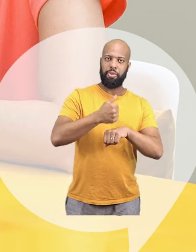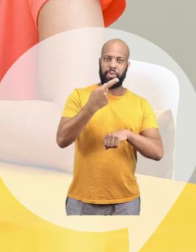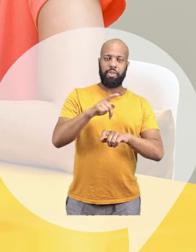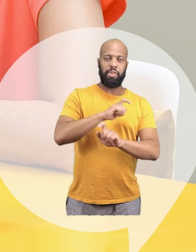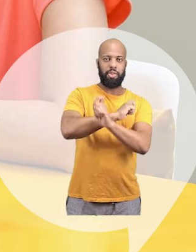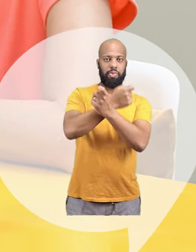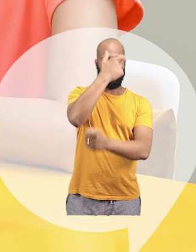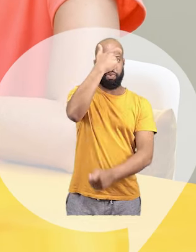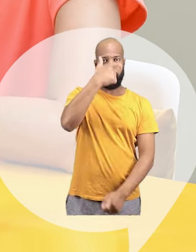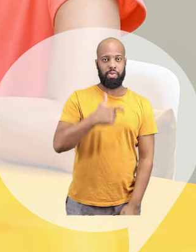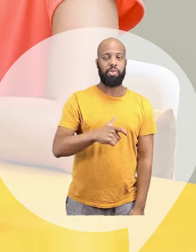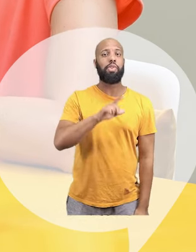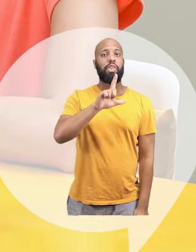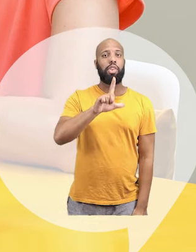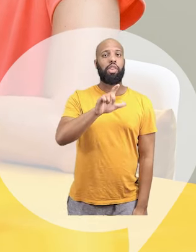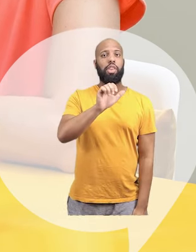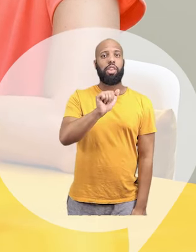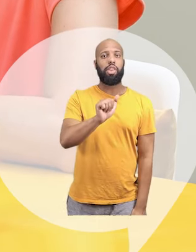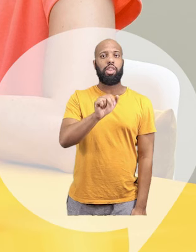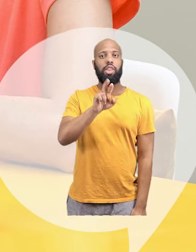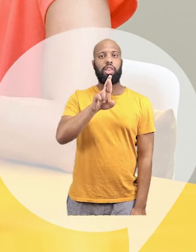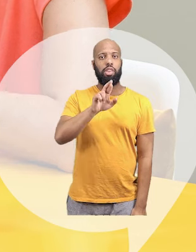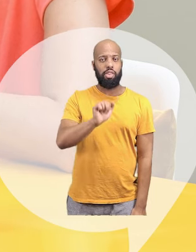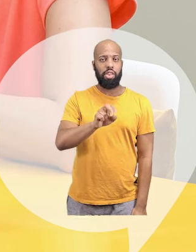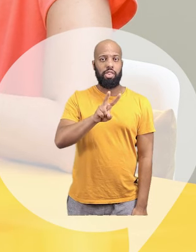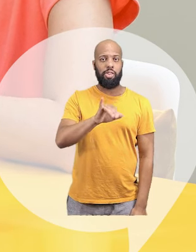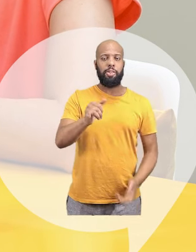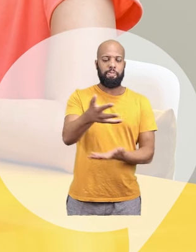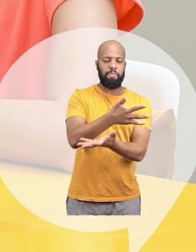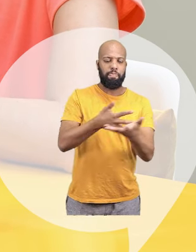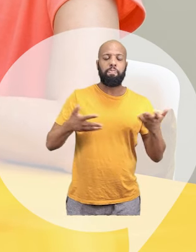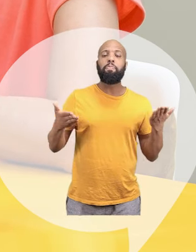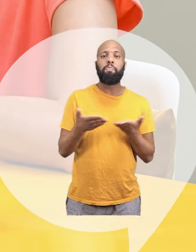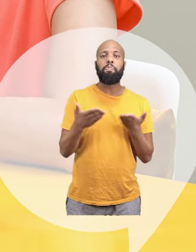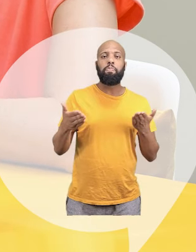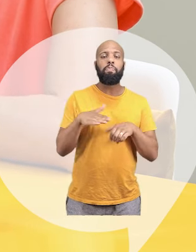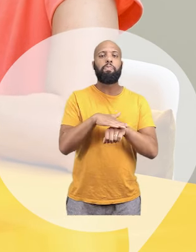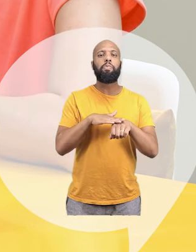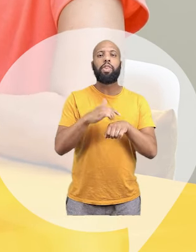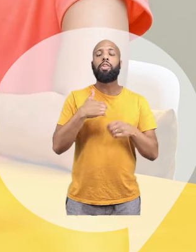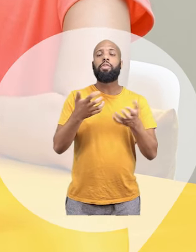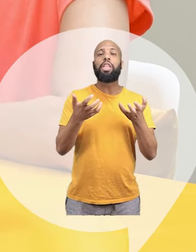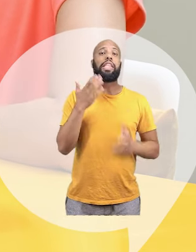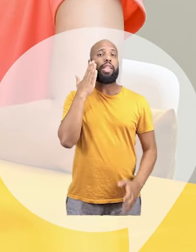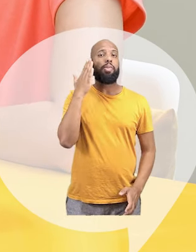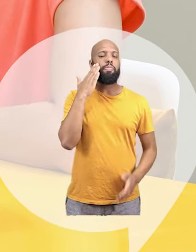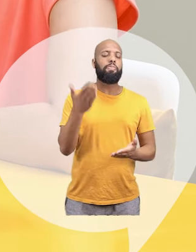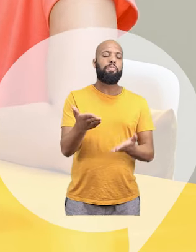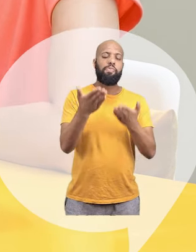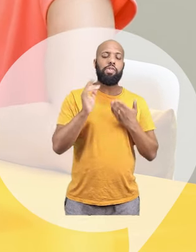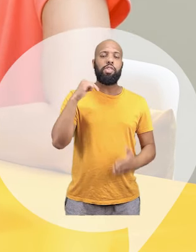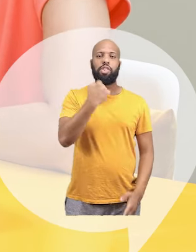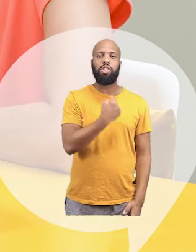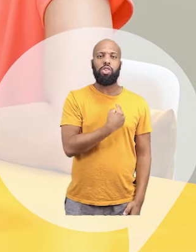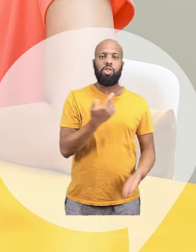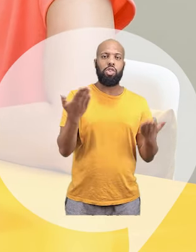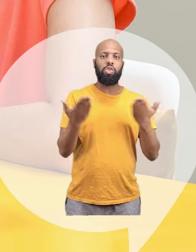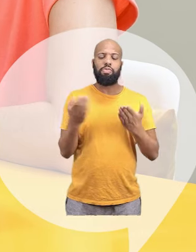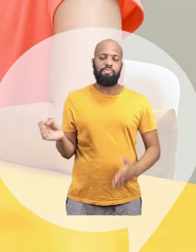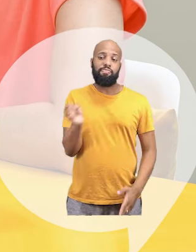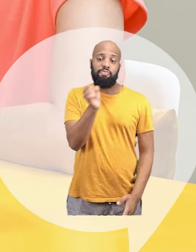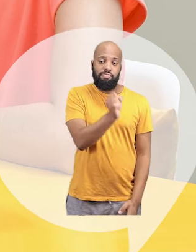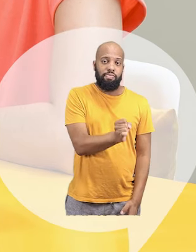de identidade eu sou a Laura roxo do episódio de hoje e para a gente conversar eu quero saber se esse convidado